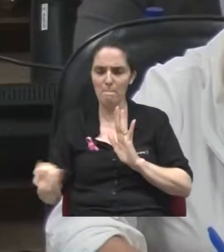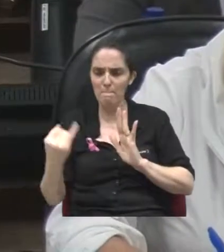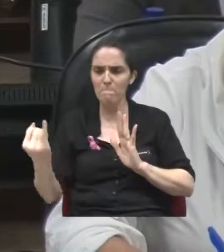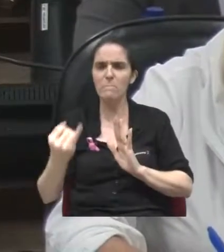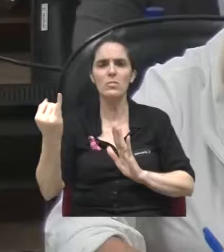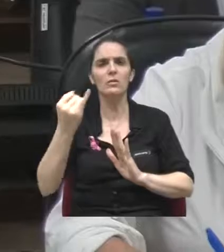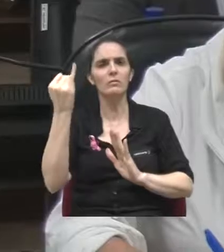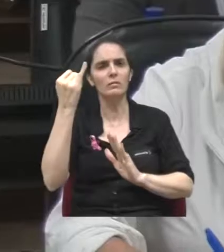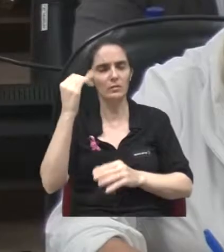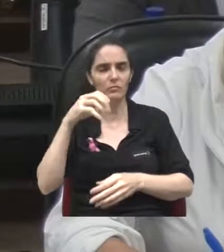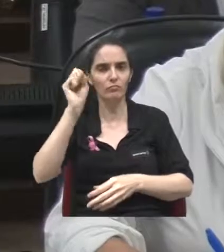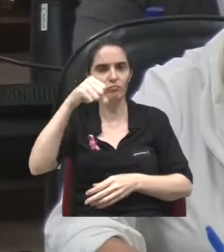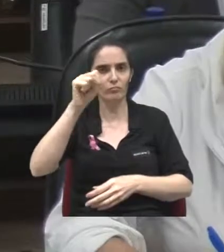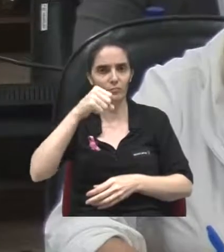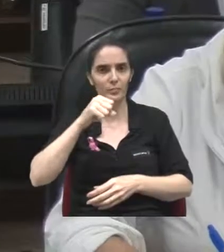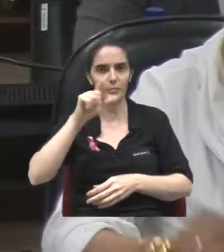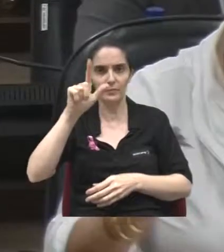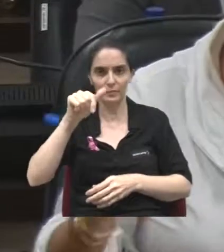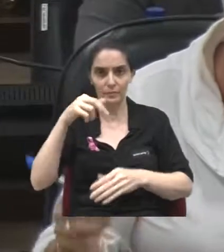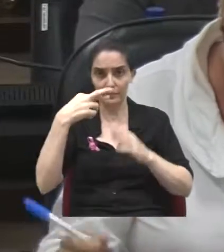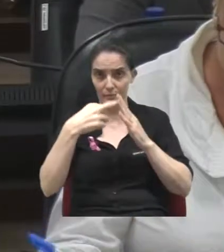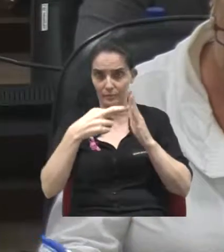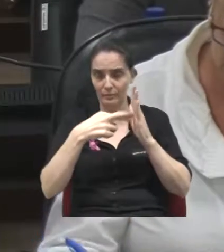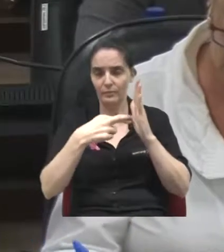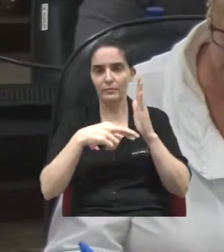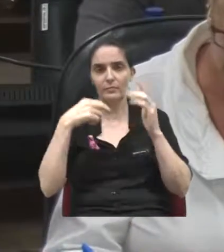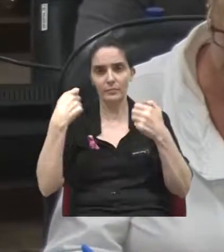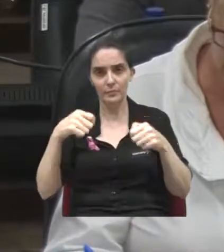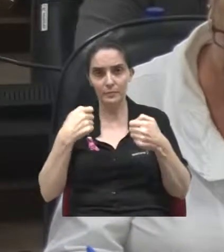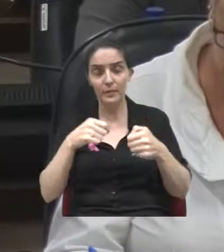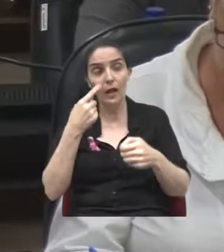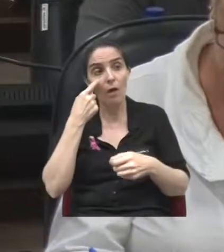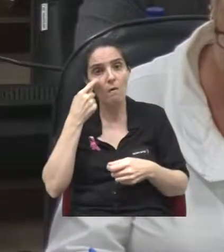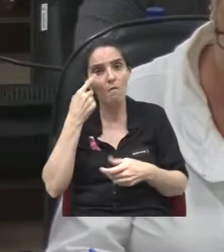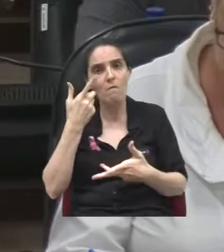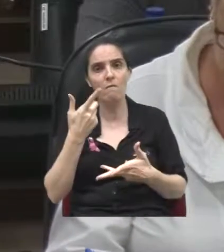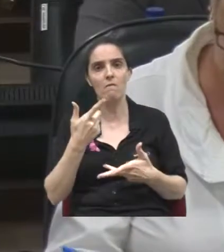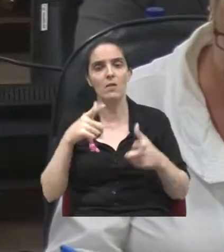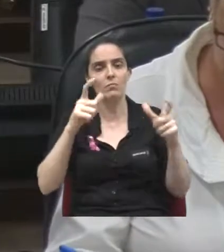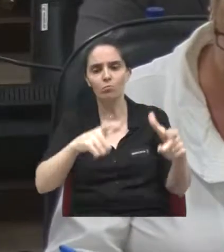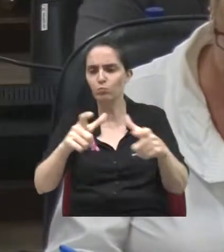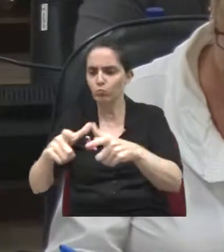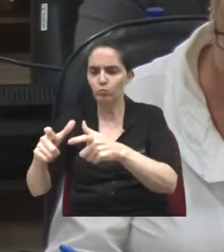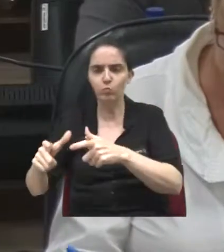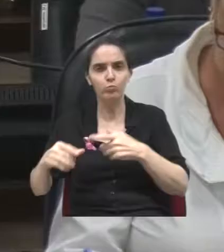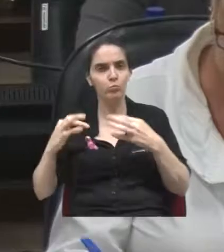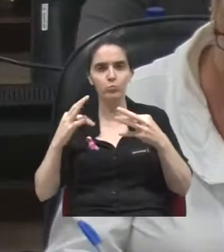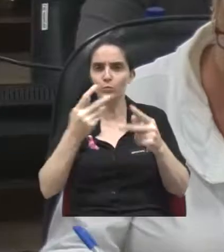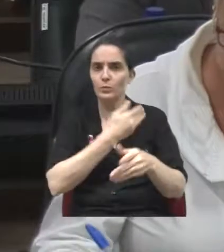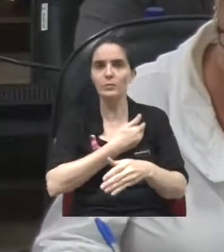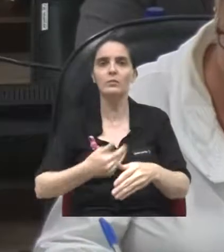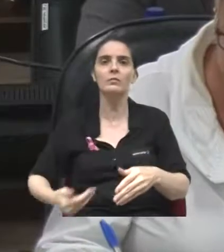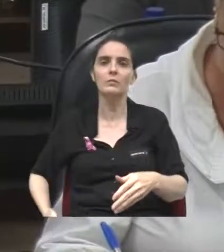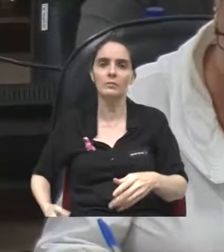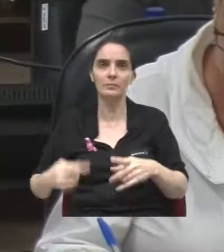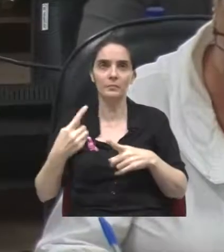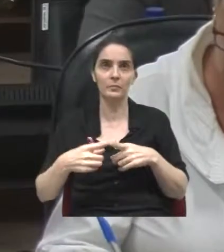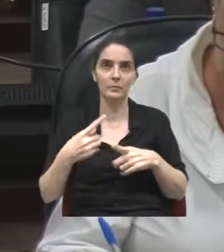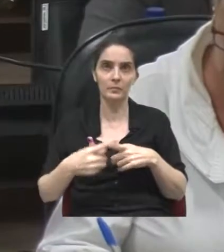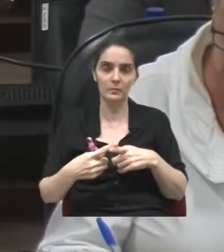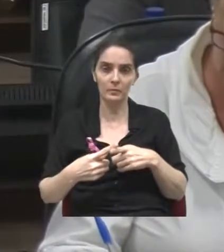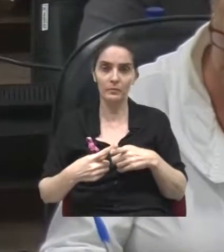que regulamentado, colocar e ver a colocação em todos os lugares públicos. Porque você vai salvar